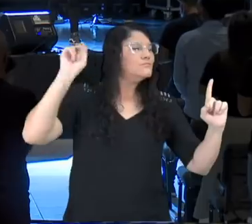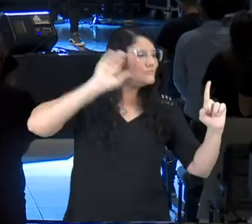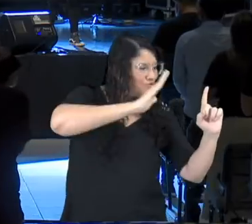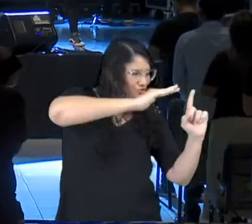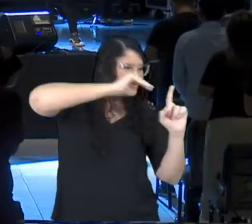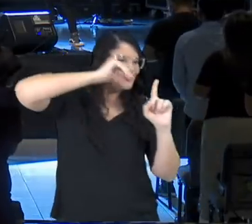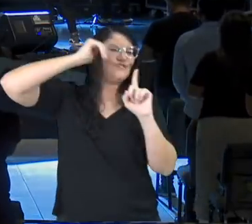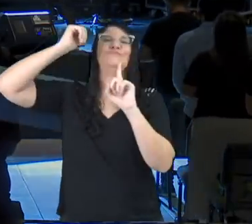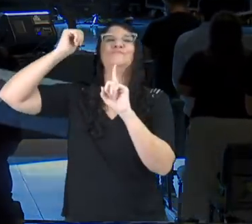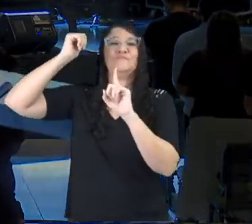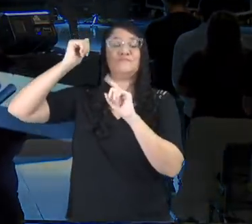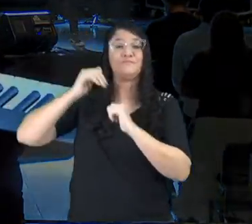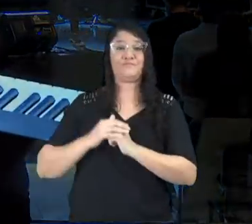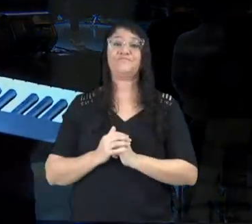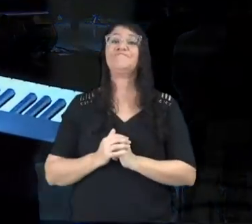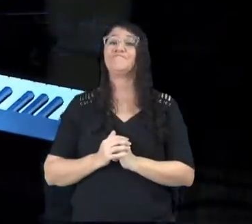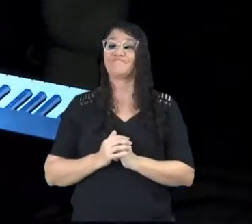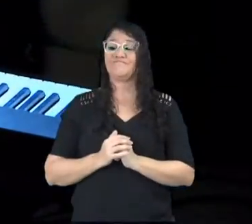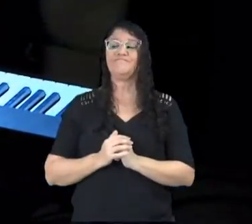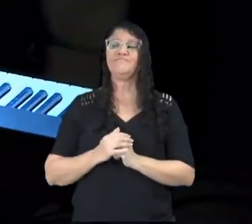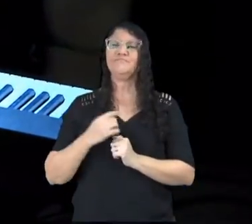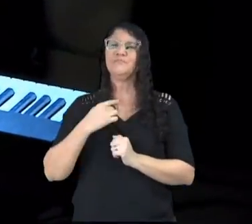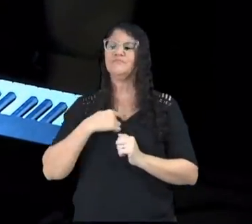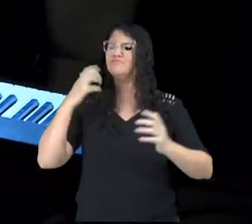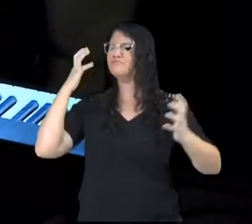Tão perdido eu estava,